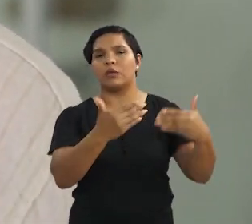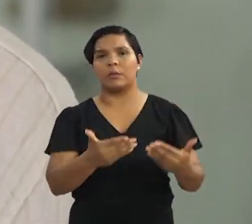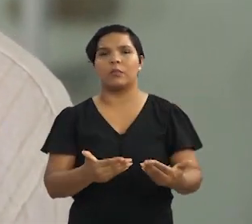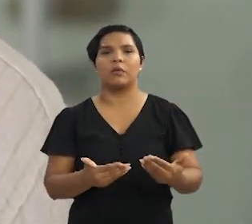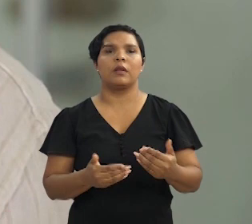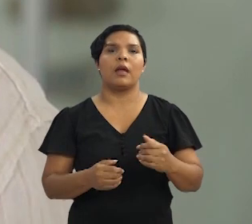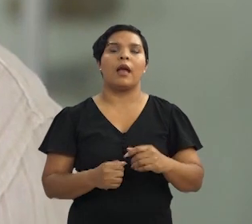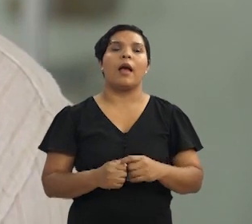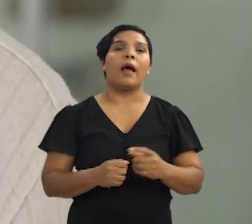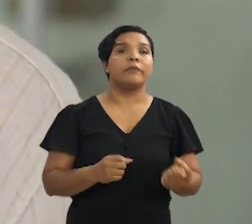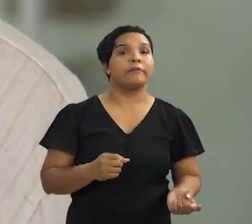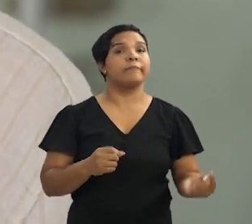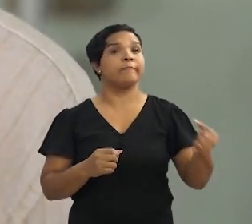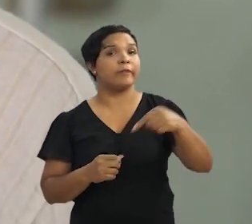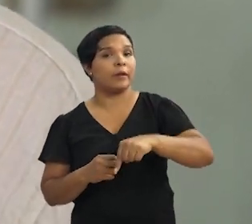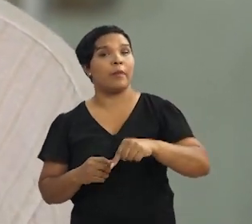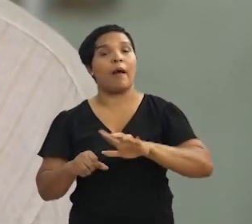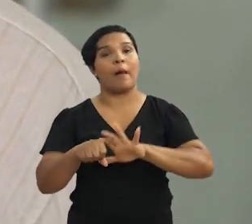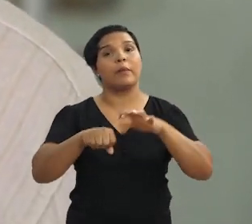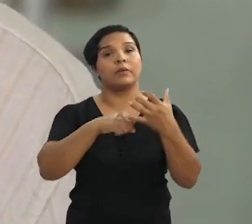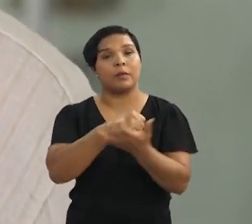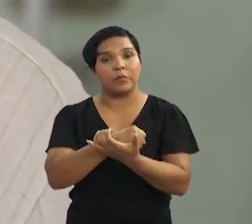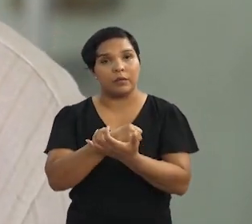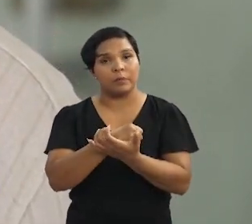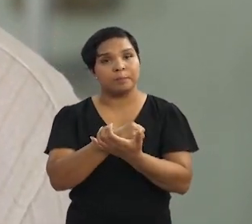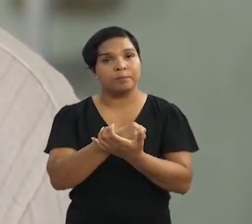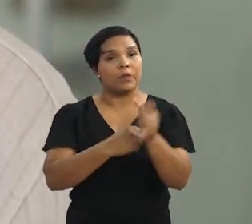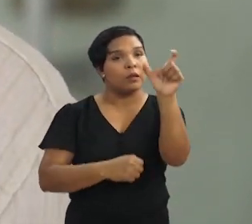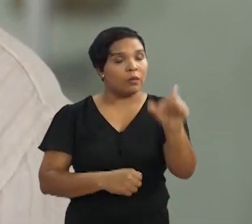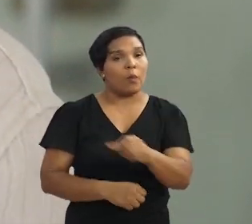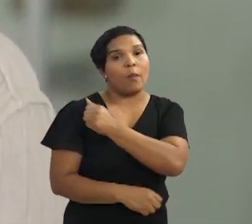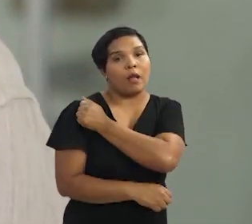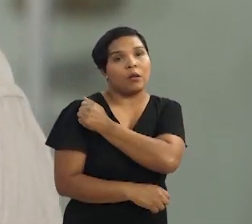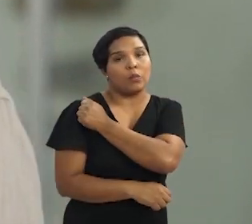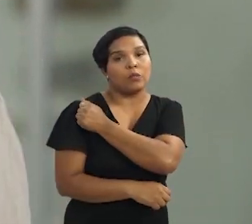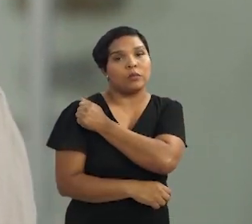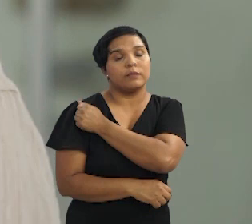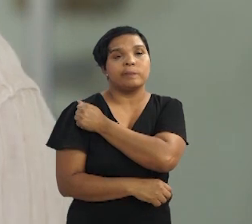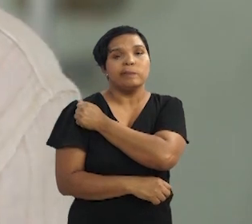Passou-se um bom tempo, né? Veio a pandemia, né? E o Leonardo